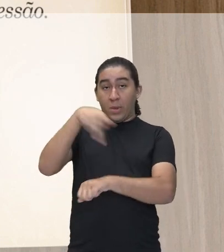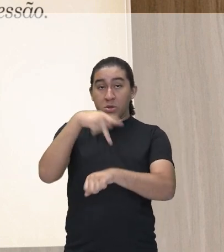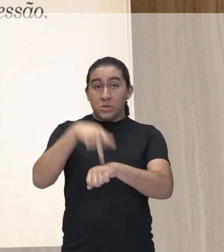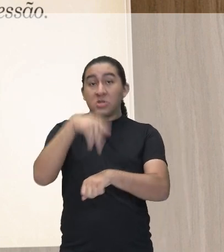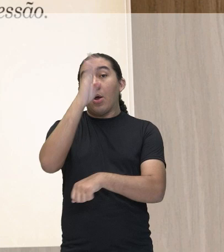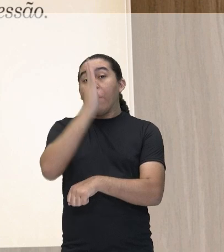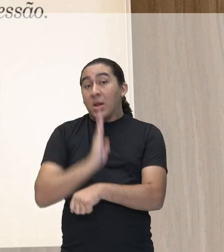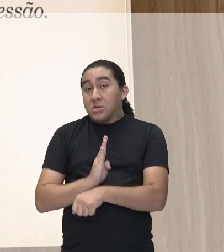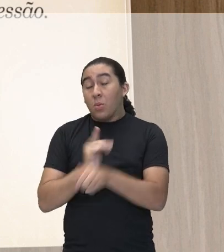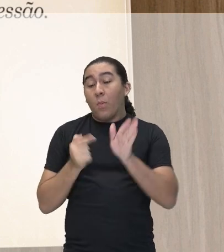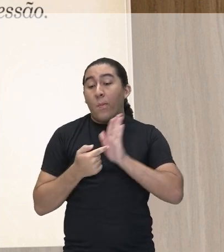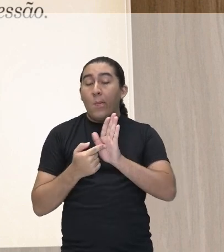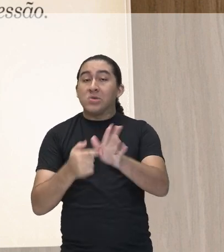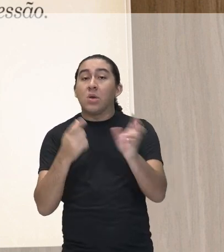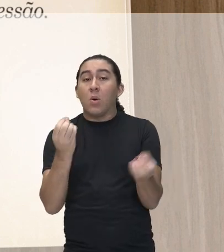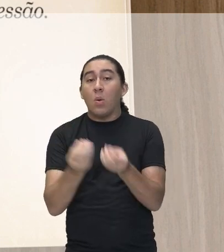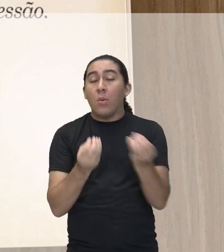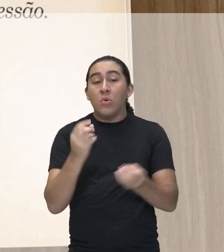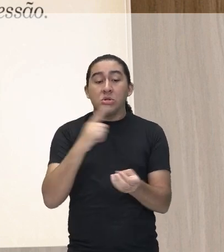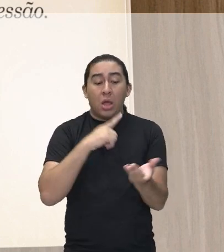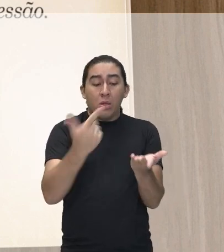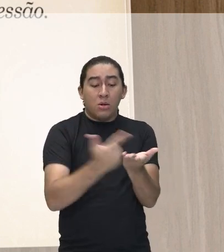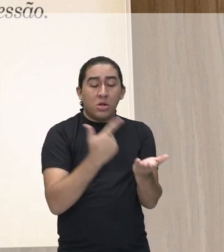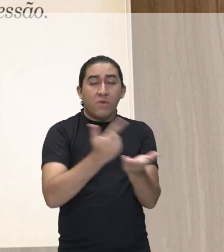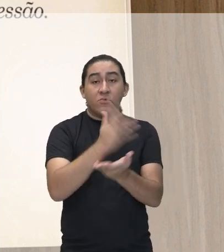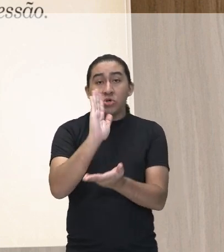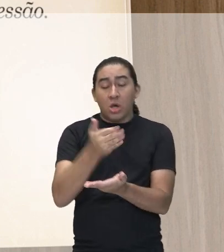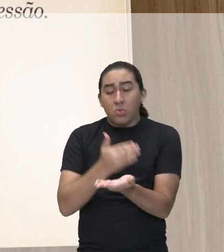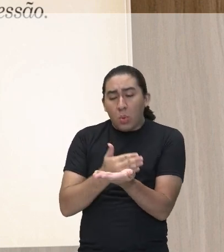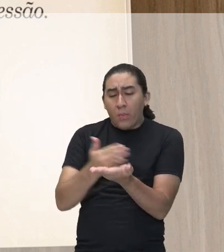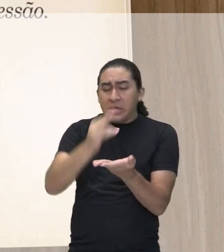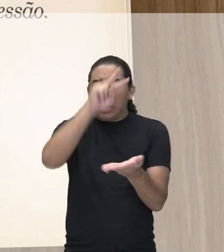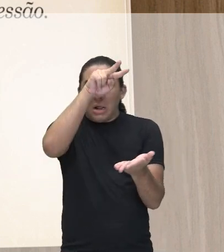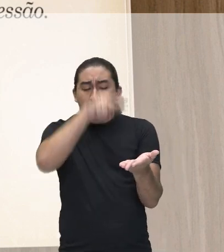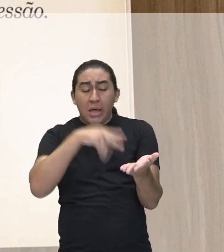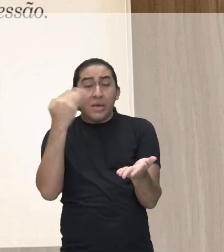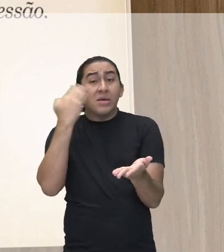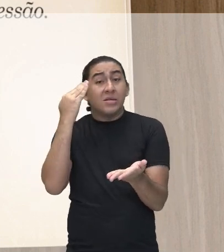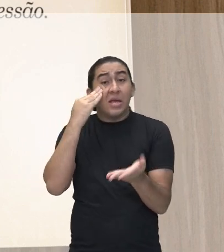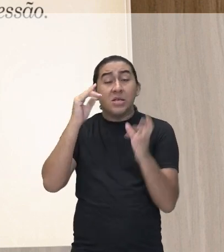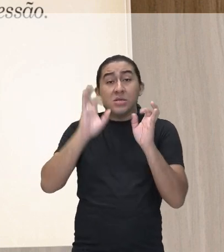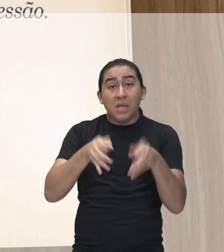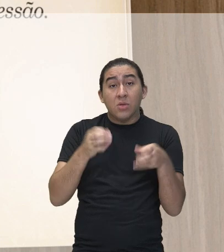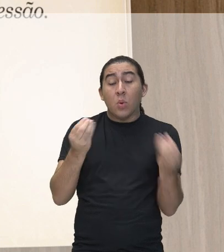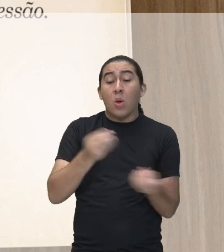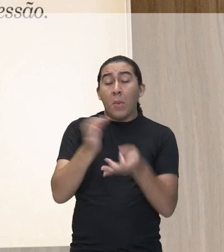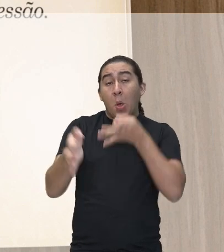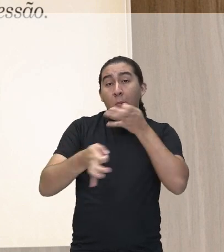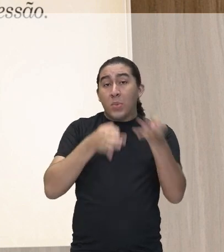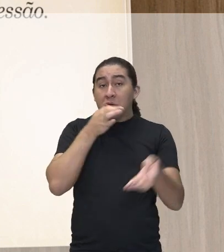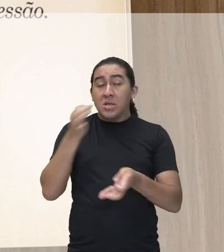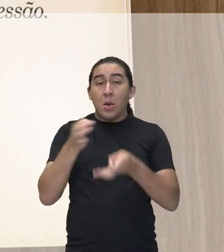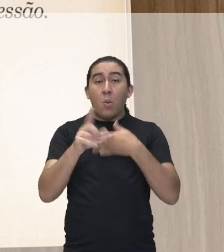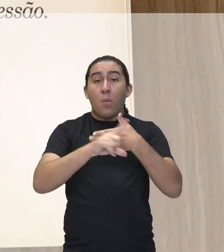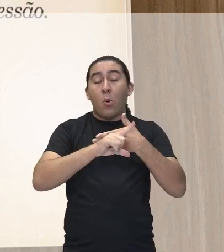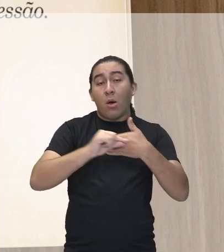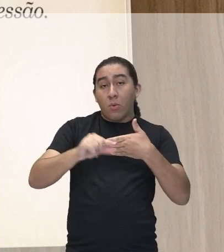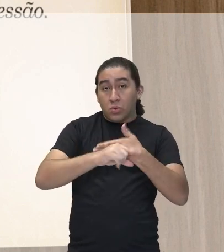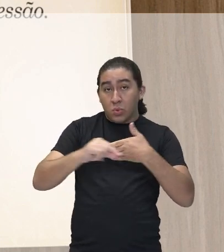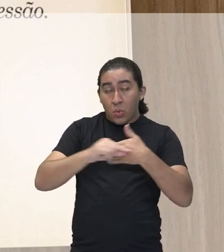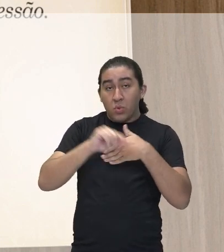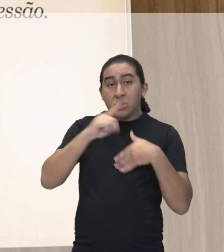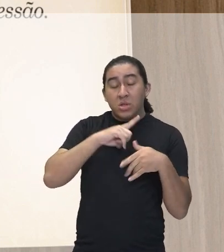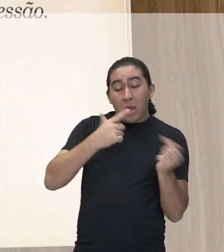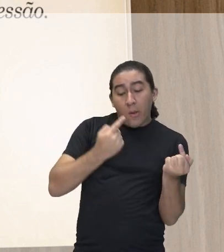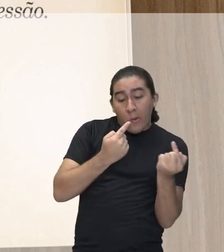apresentando em seu prefácio as posturas do poeta contra o artificialismo clássico e a